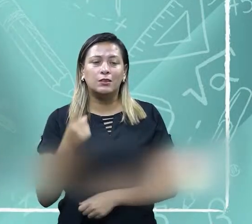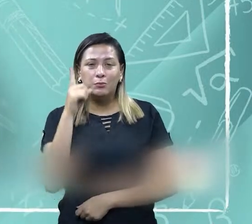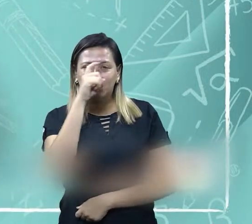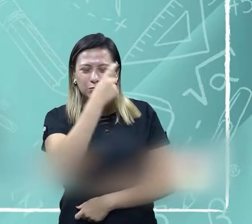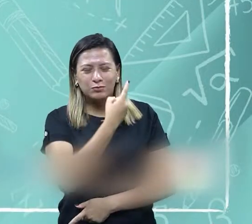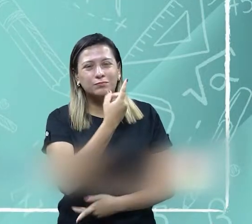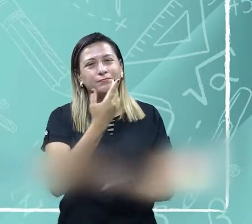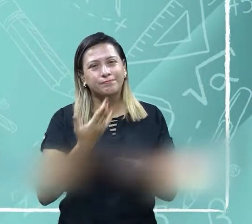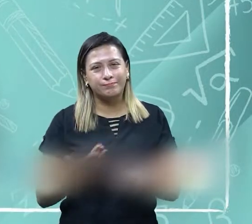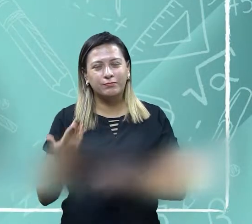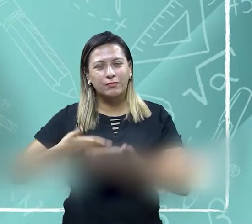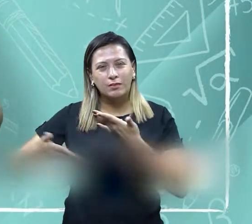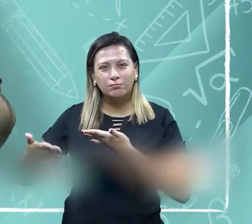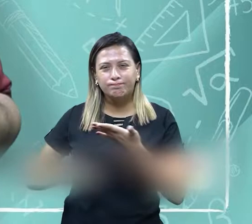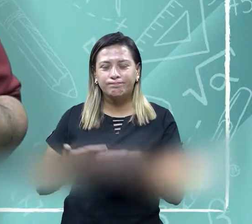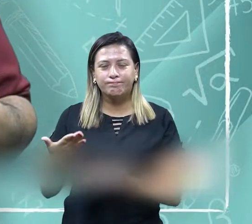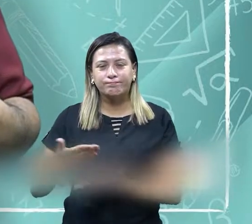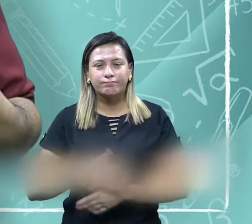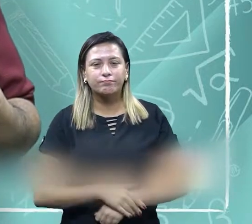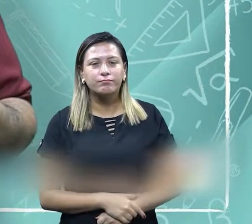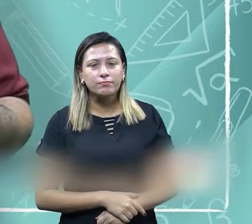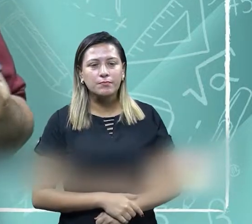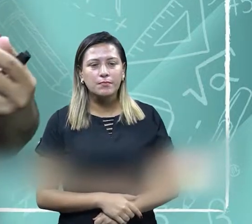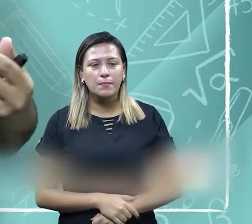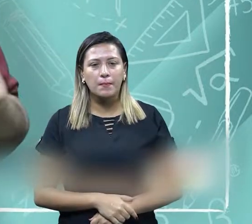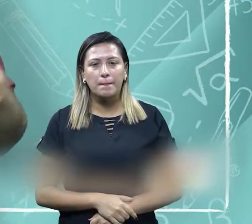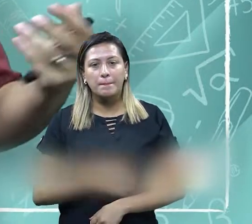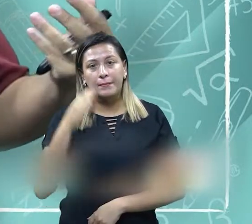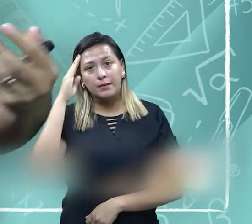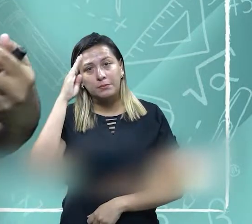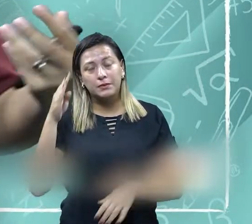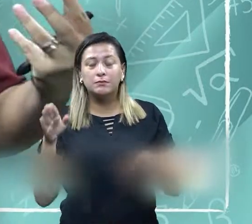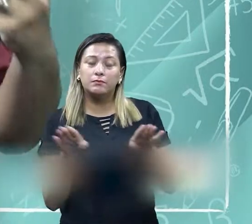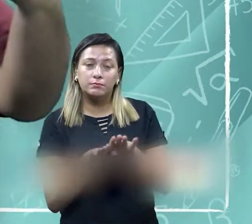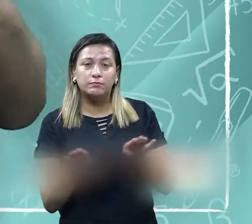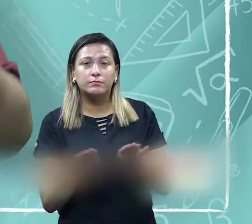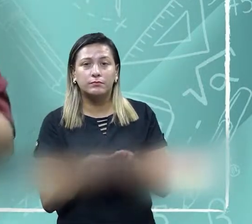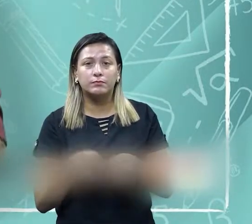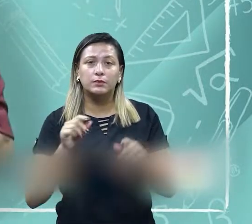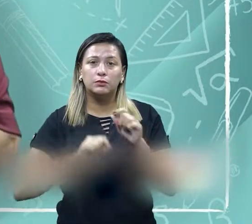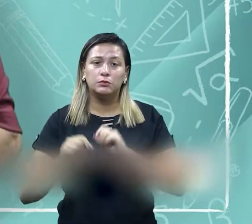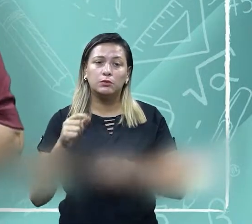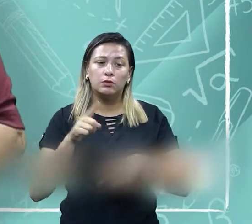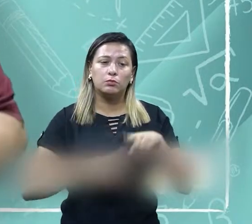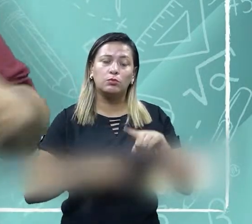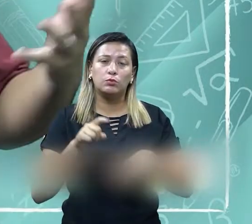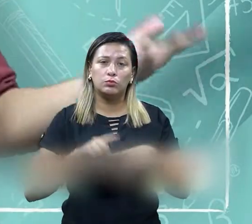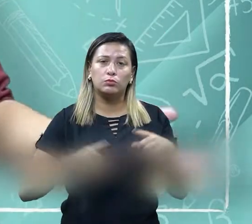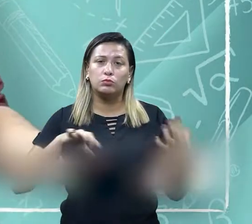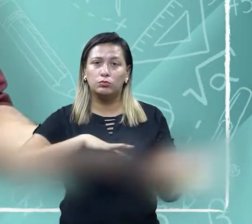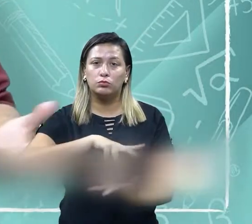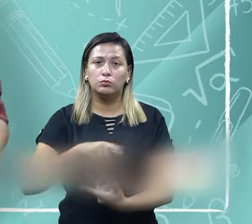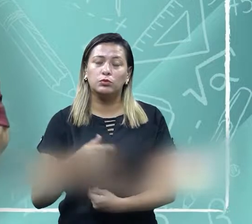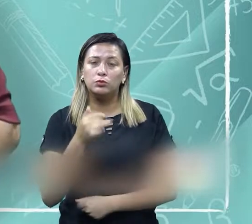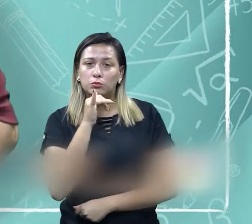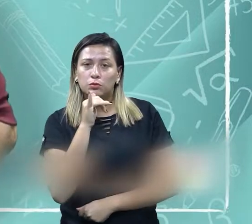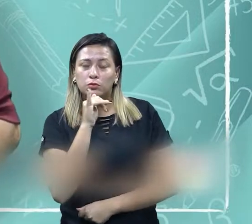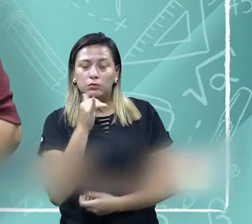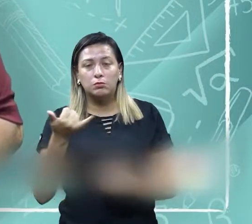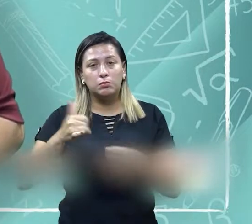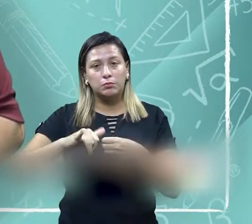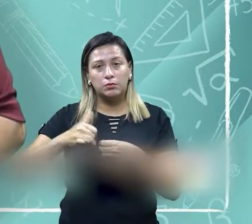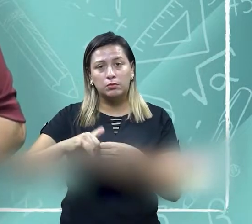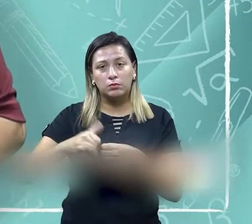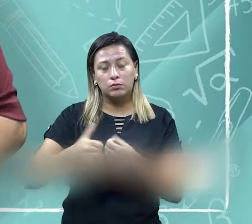tensa. E principalmente um produto globalizado. Por exemplo, petróleo é um